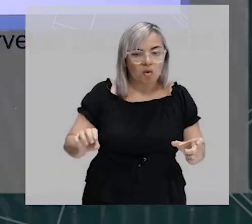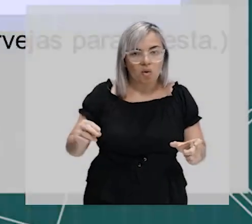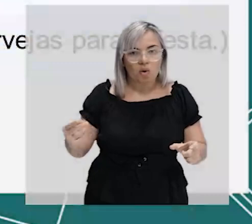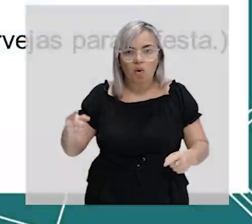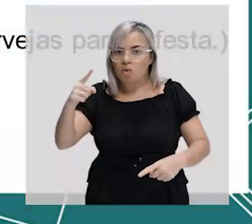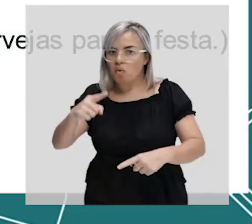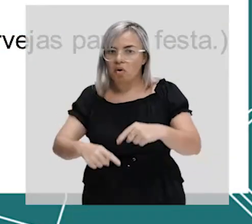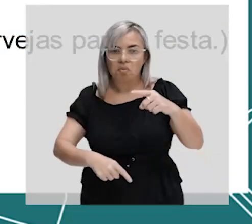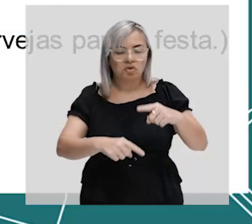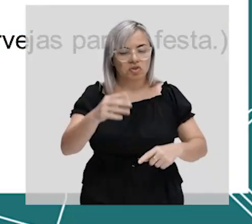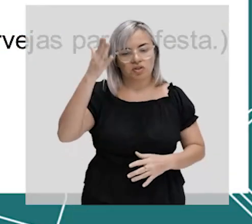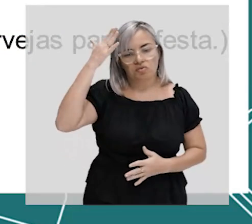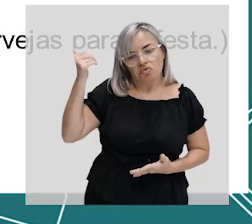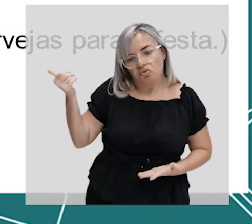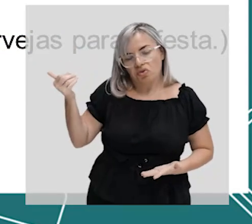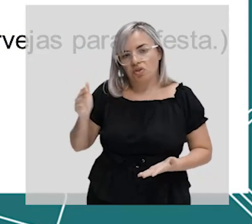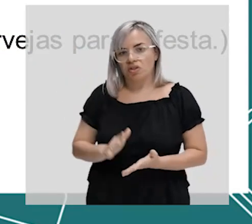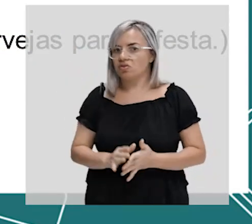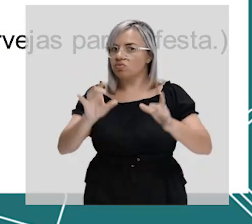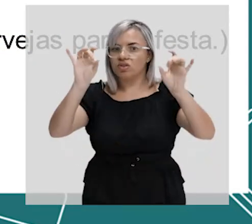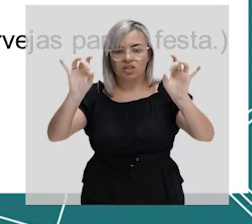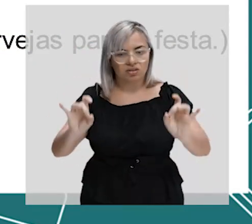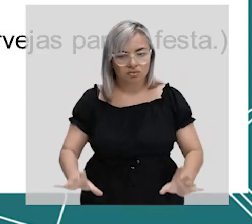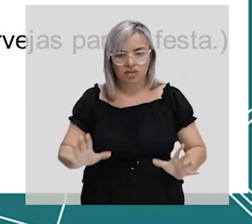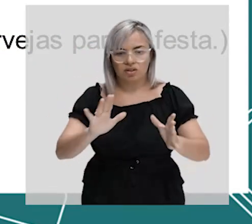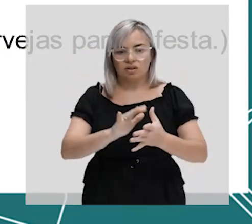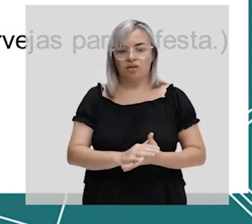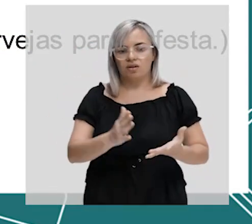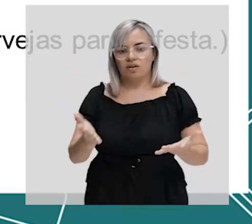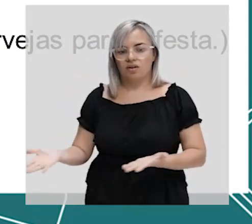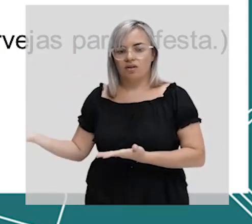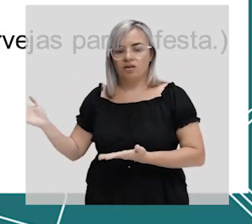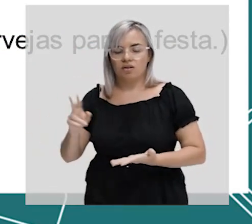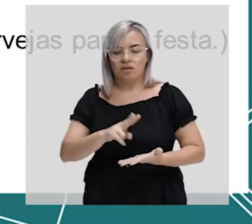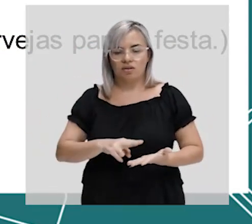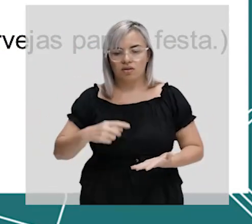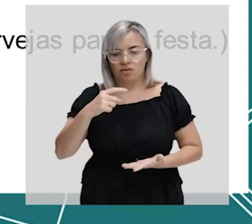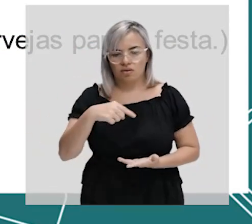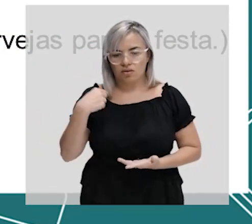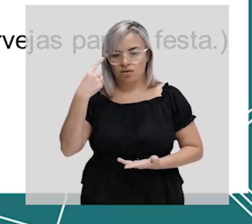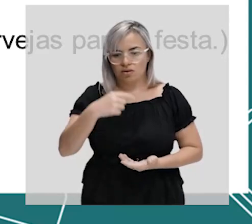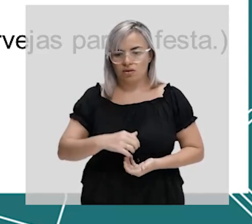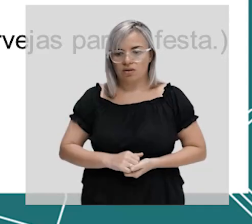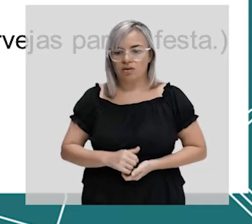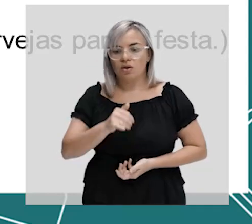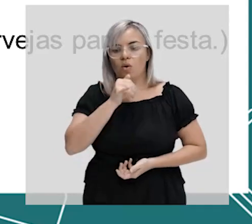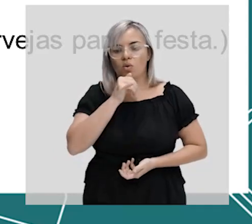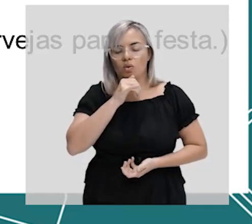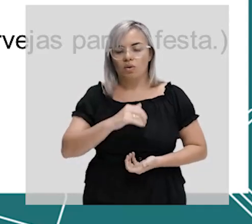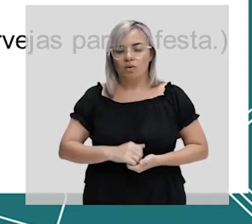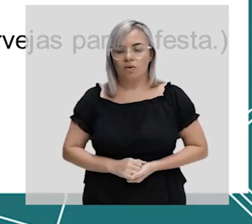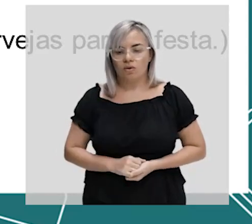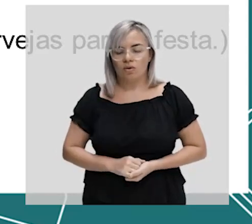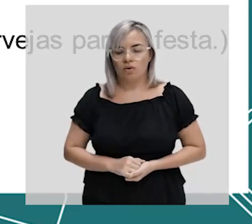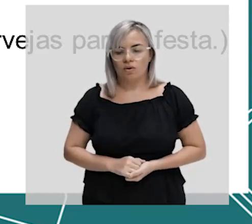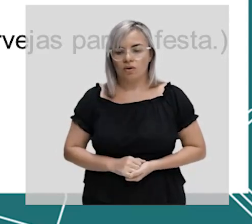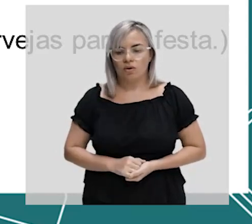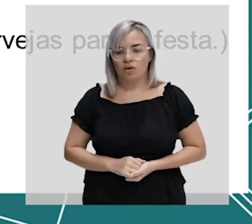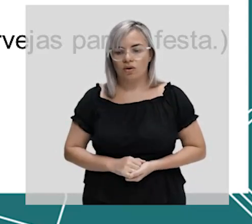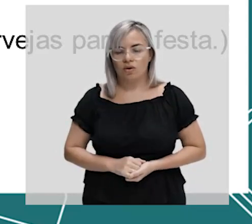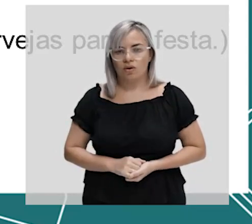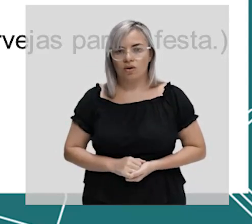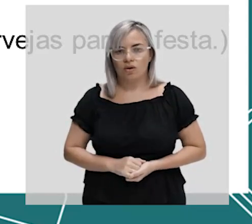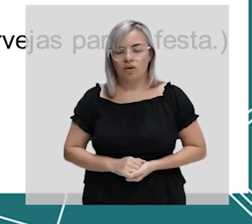Queria uma hoja para sacar apuntes. Queria uma folha para tomar